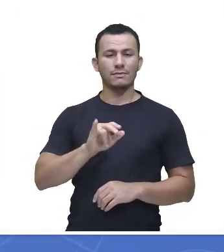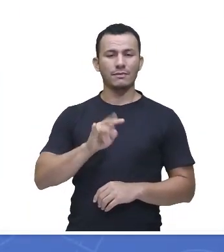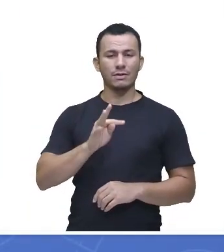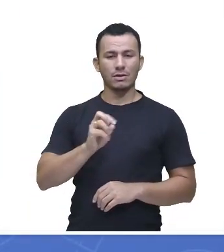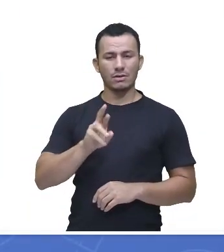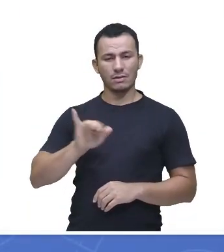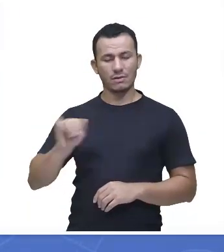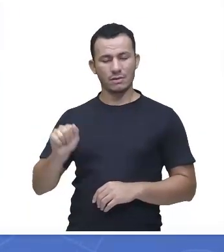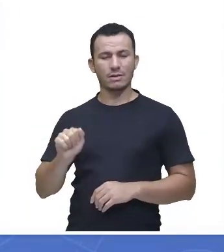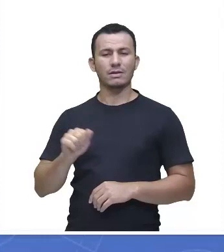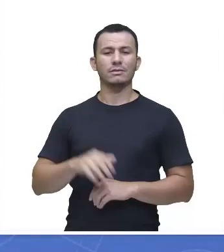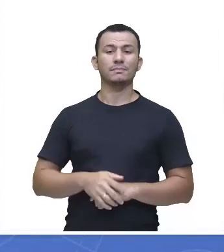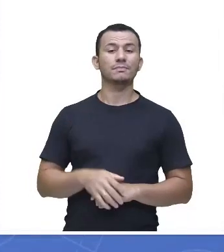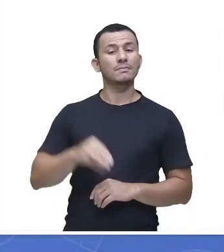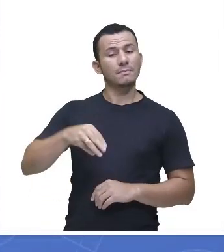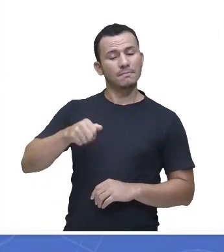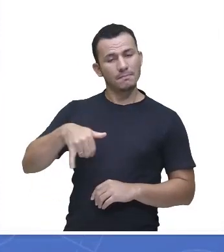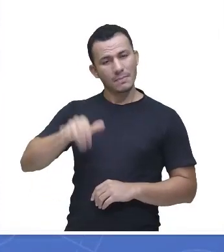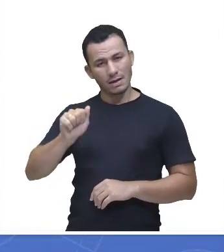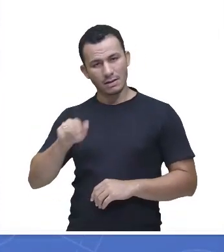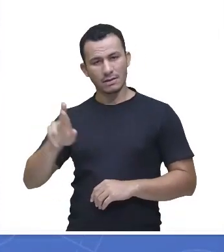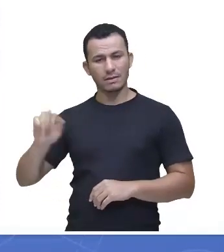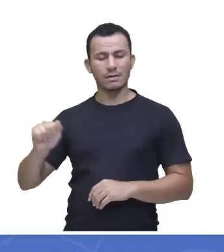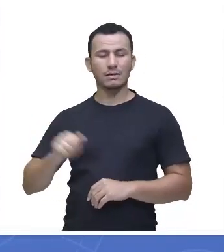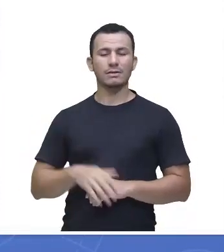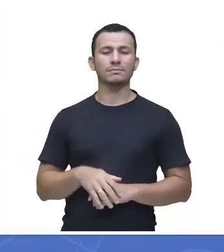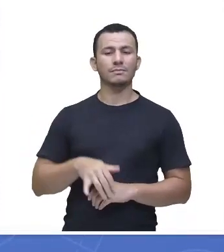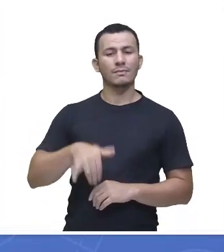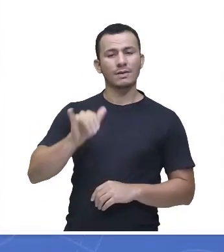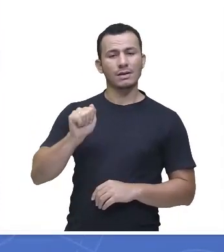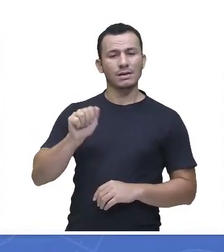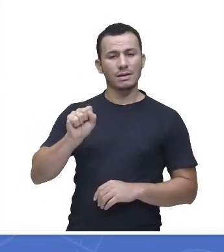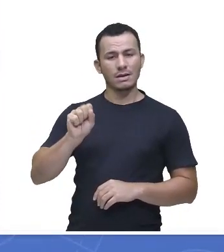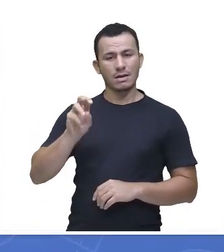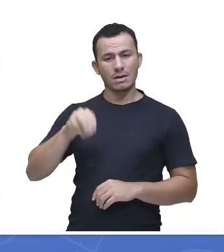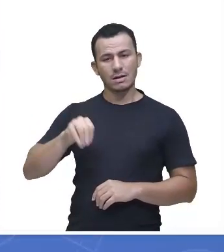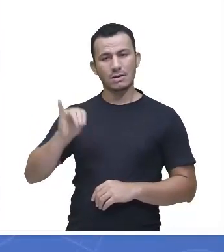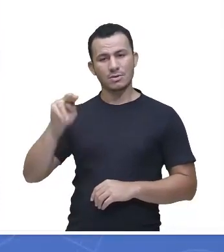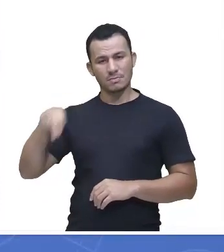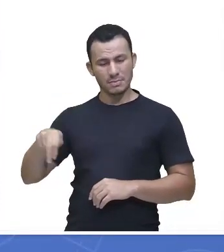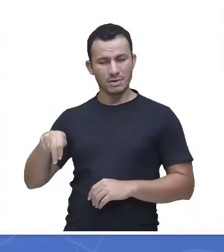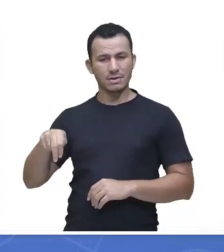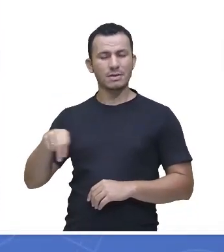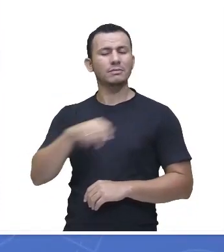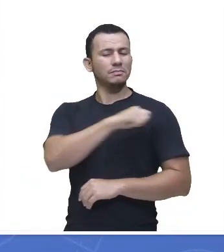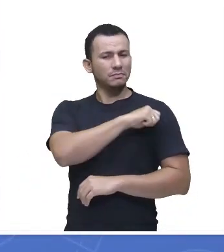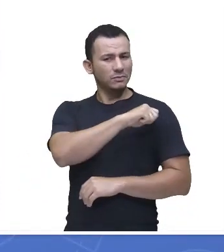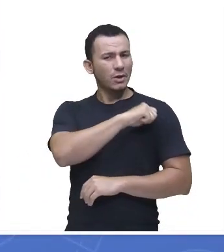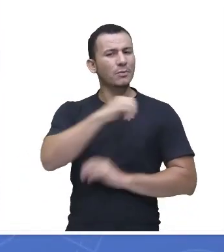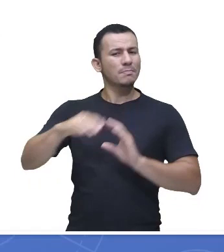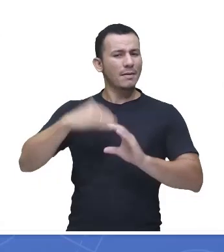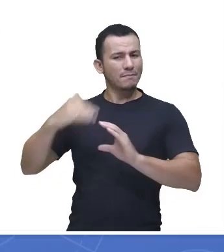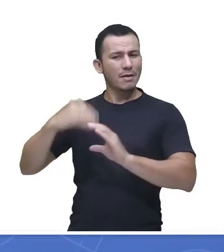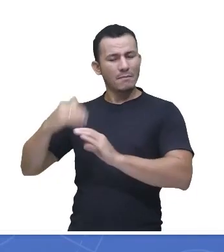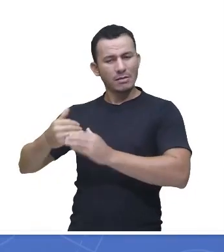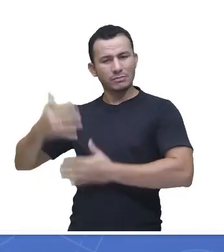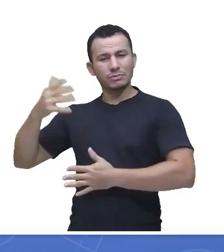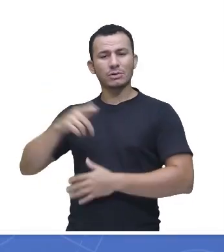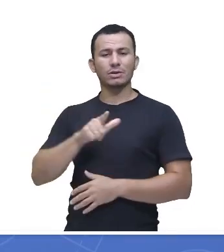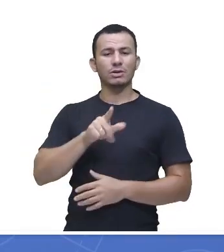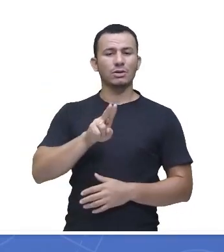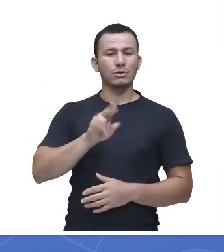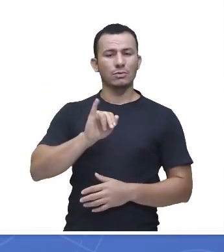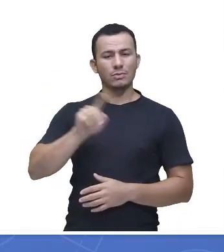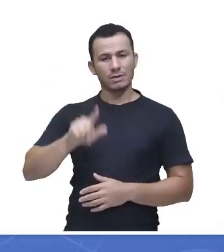Quem mais? Maiara, Yasmin, mas olha, muita gente. Luísa,